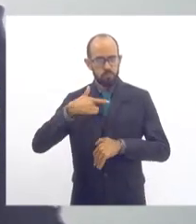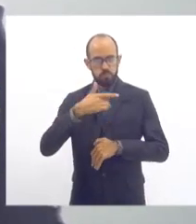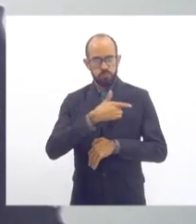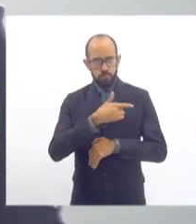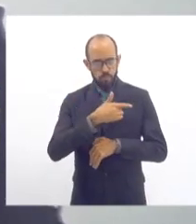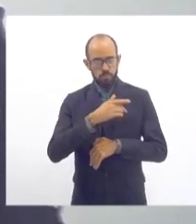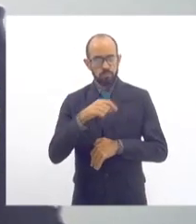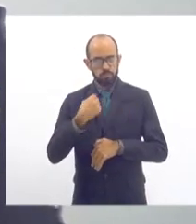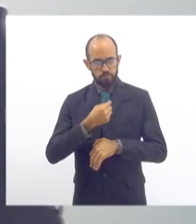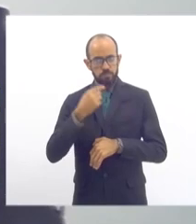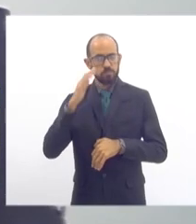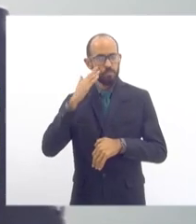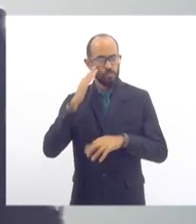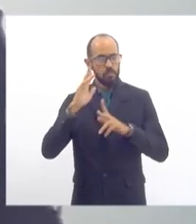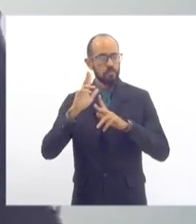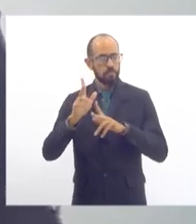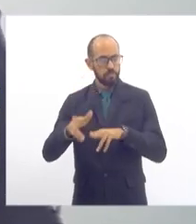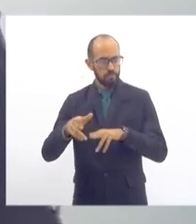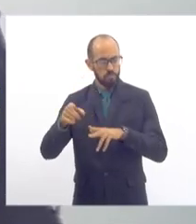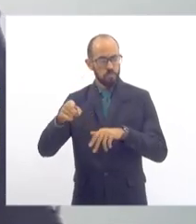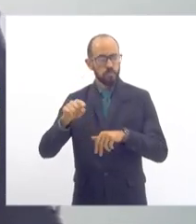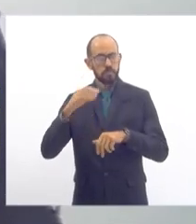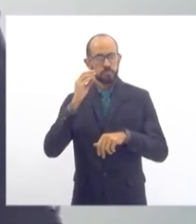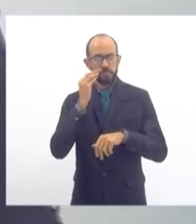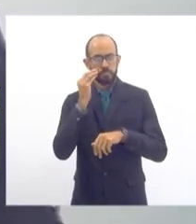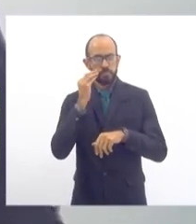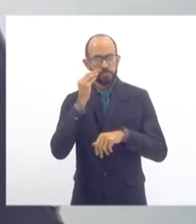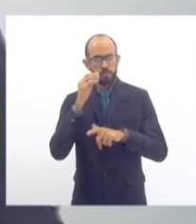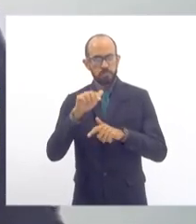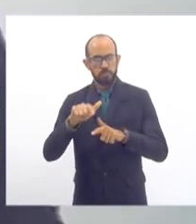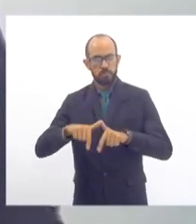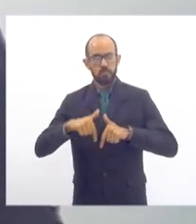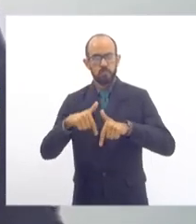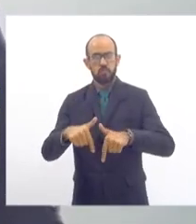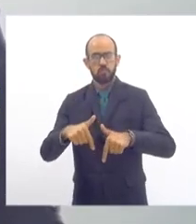entendimento da procuradoria e nós buscamos enfrentar.